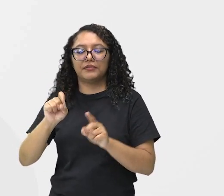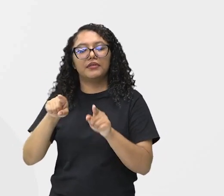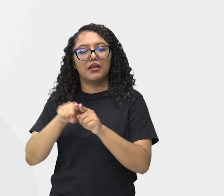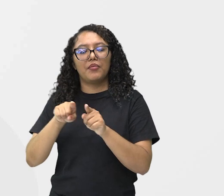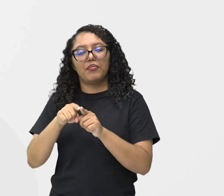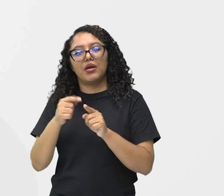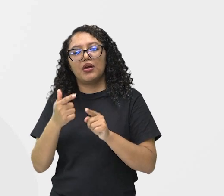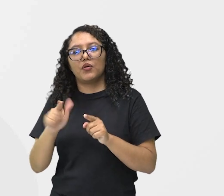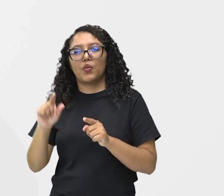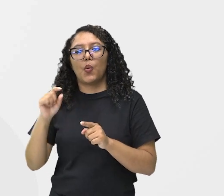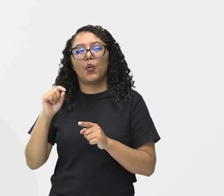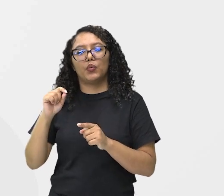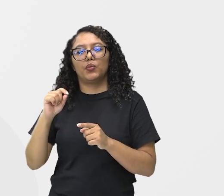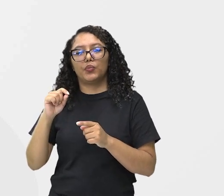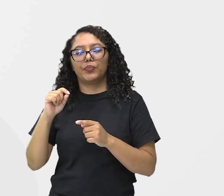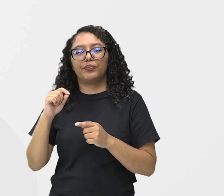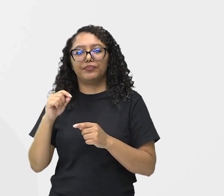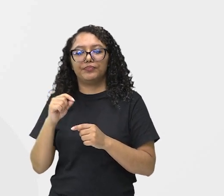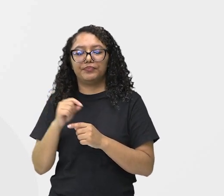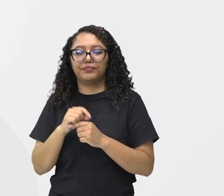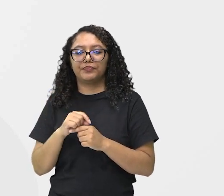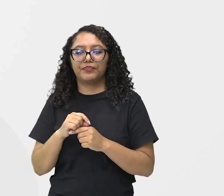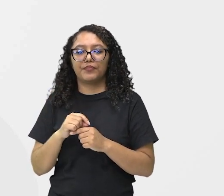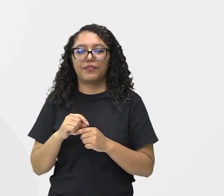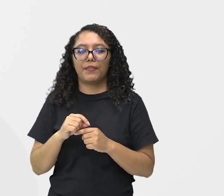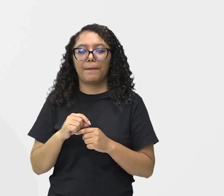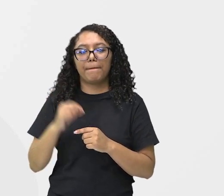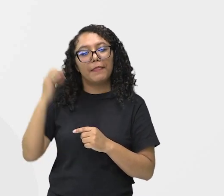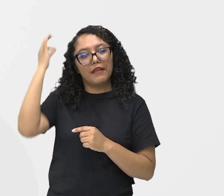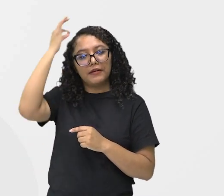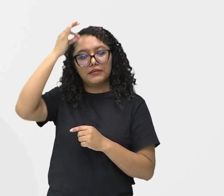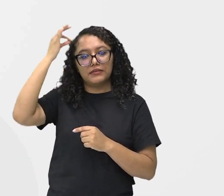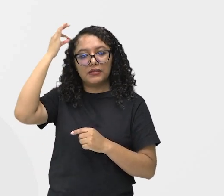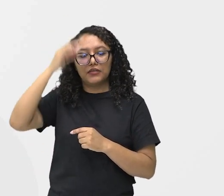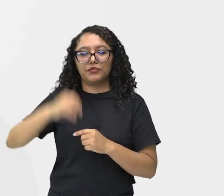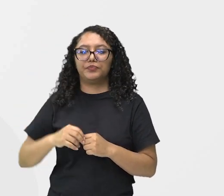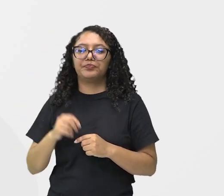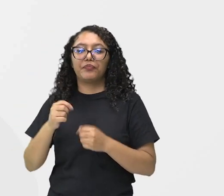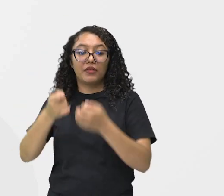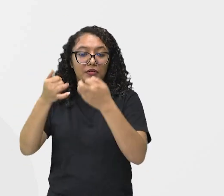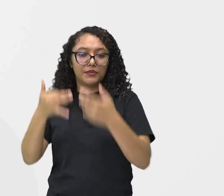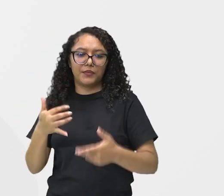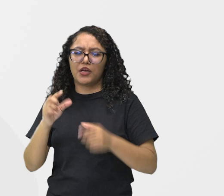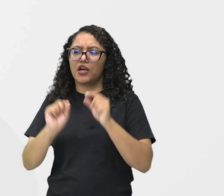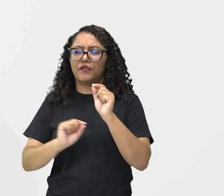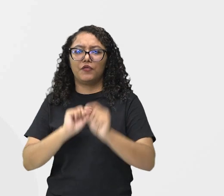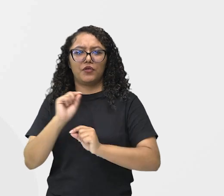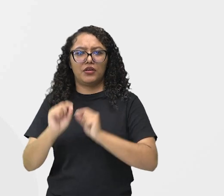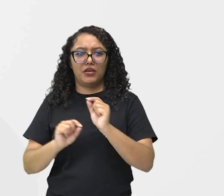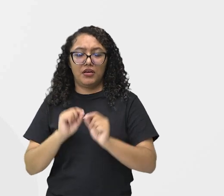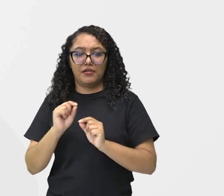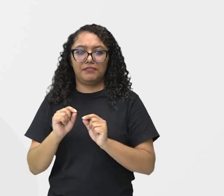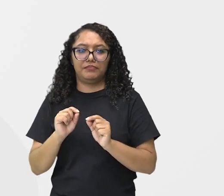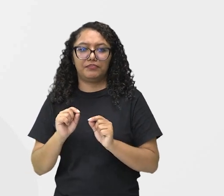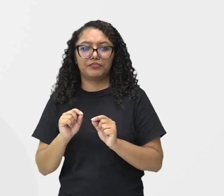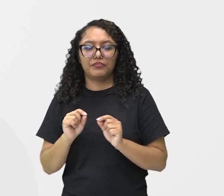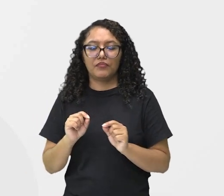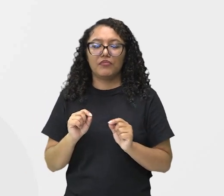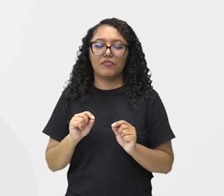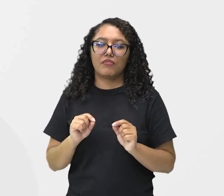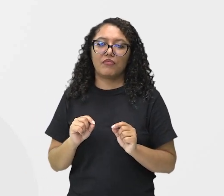no Santo Tomás de Aquino. O que São Tomás de Aquino dizia? Que a validade